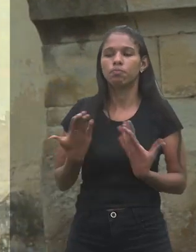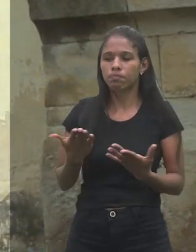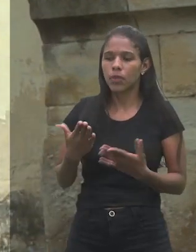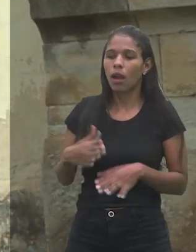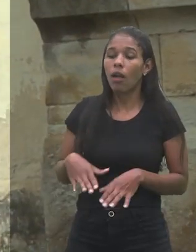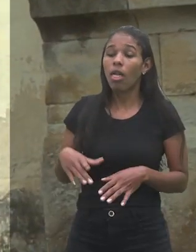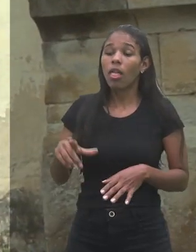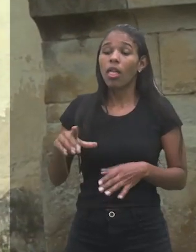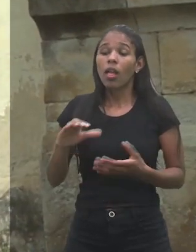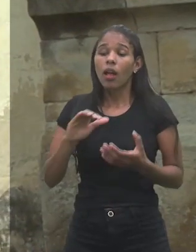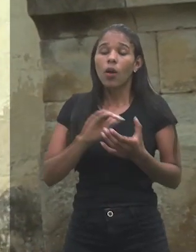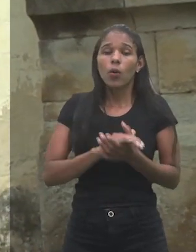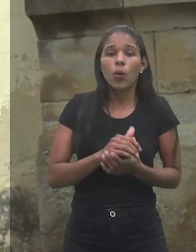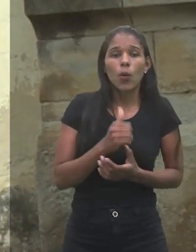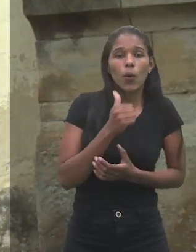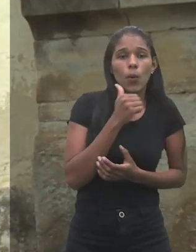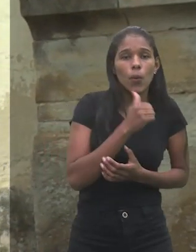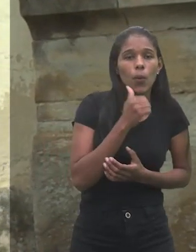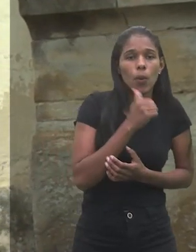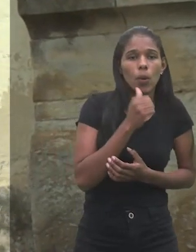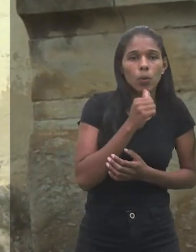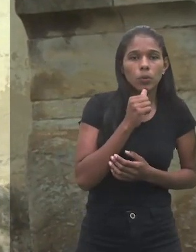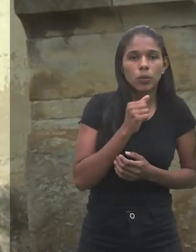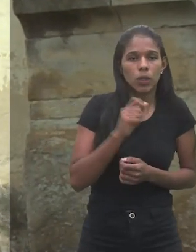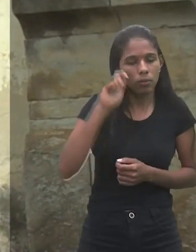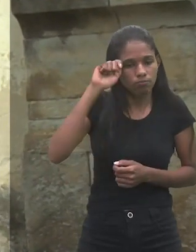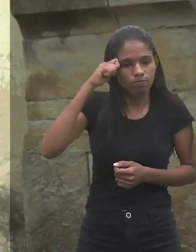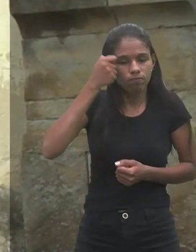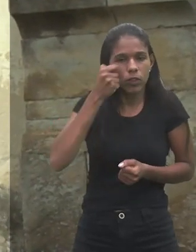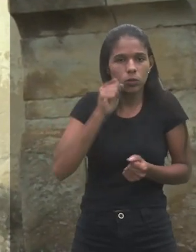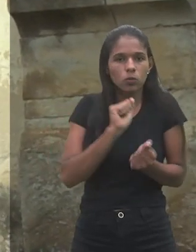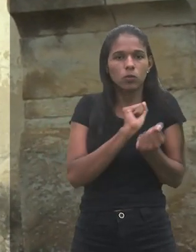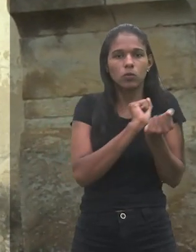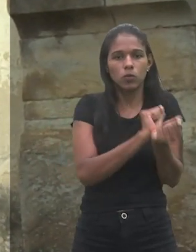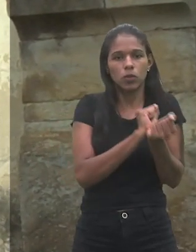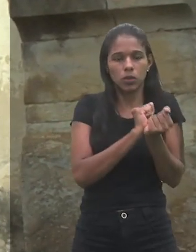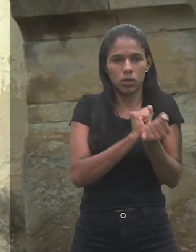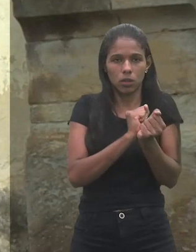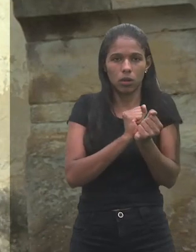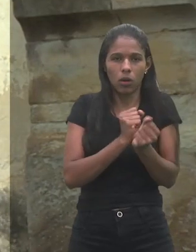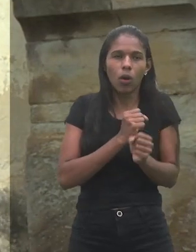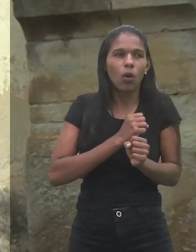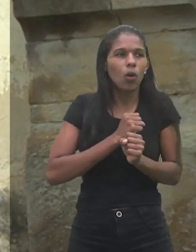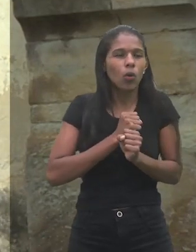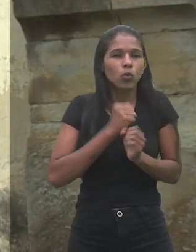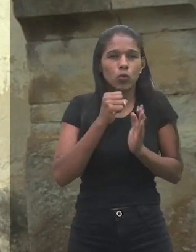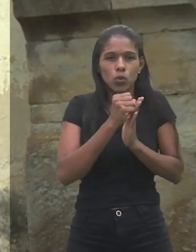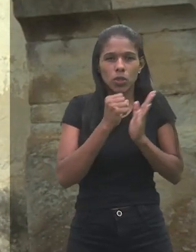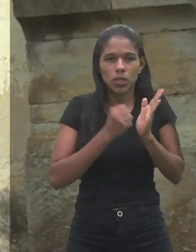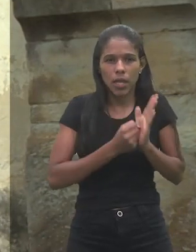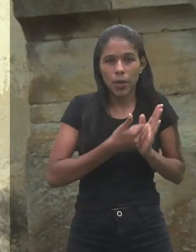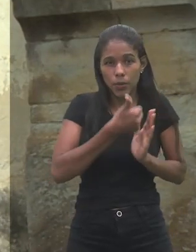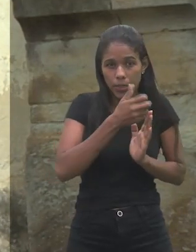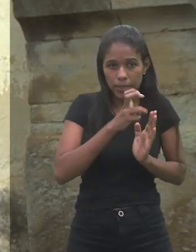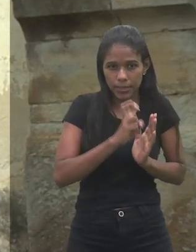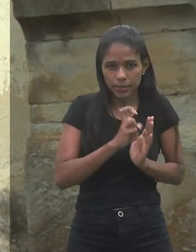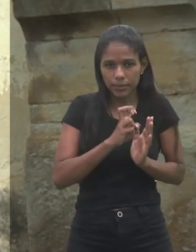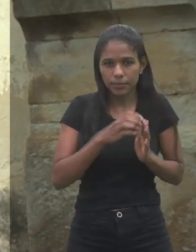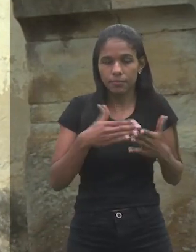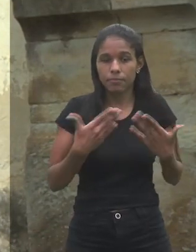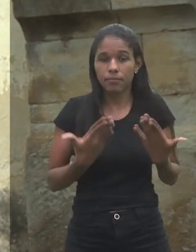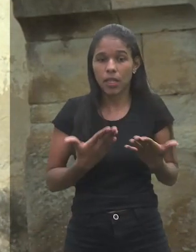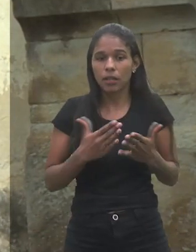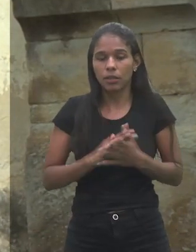novo, nasceu dia 29 de agosto de 1730. O primeiro batizado dele foi numa capela pequena, que era dos